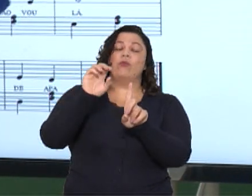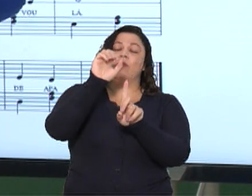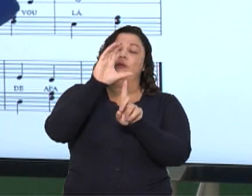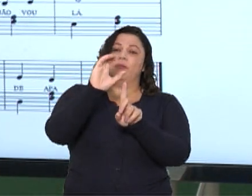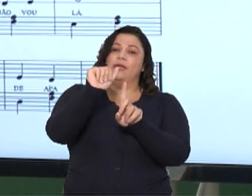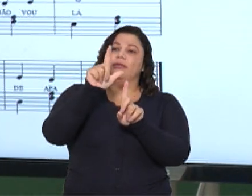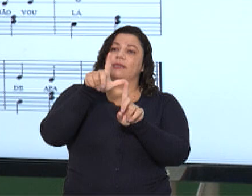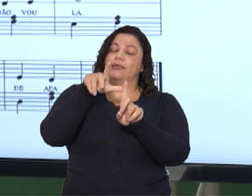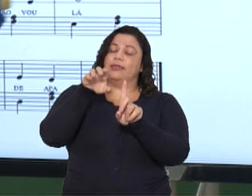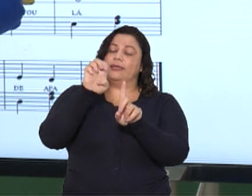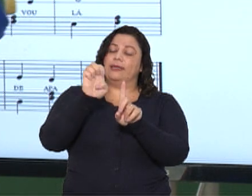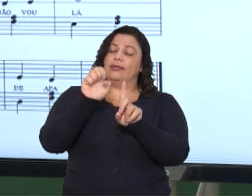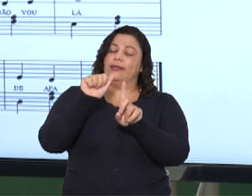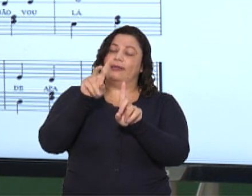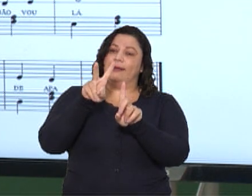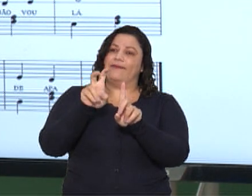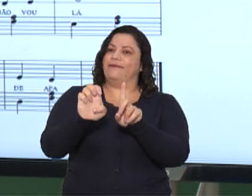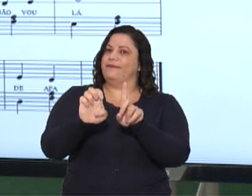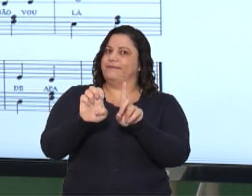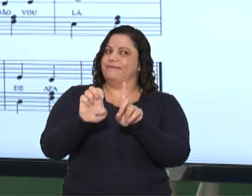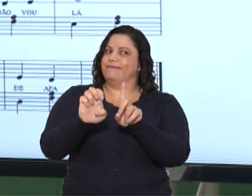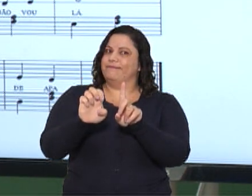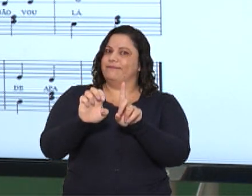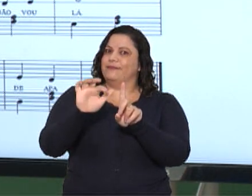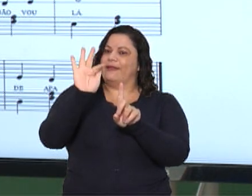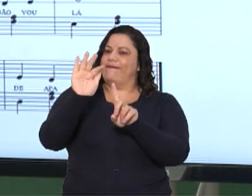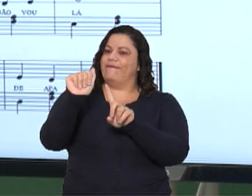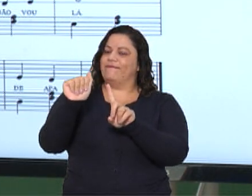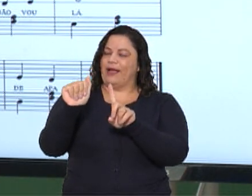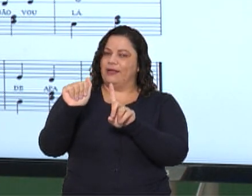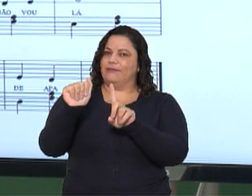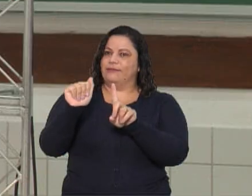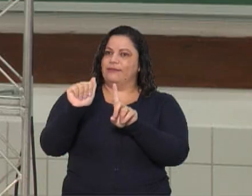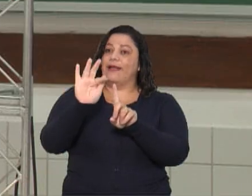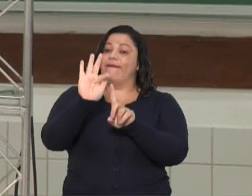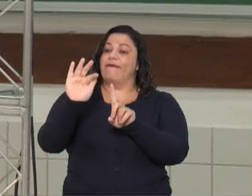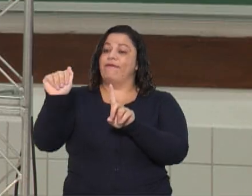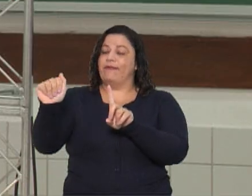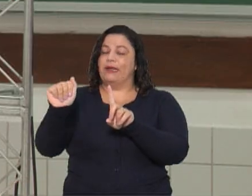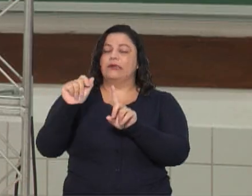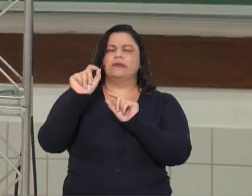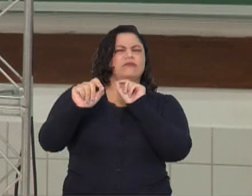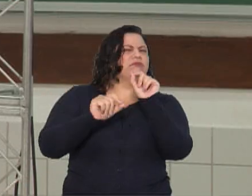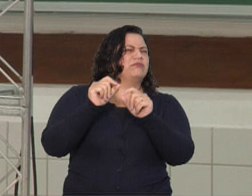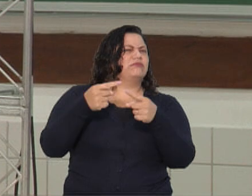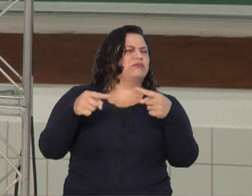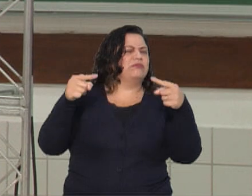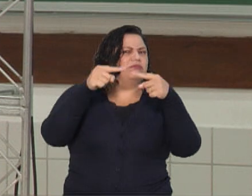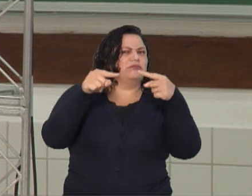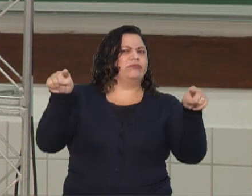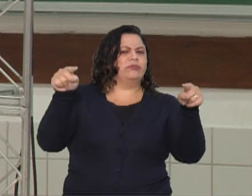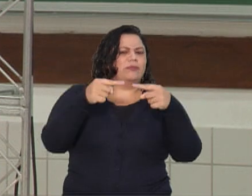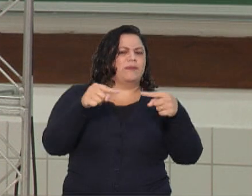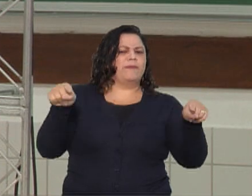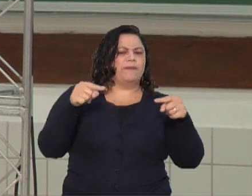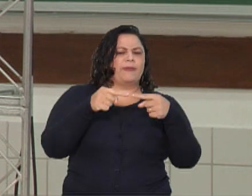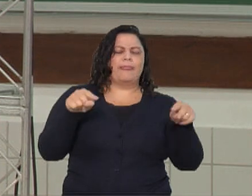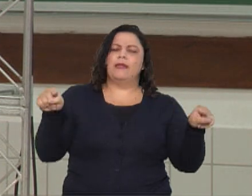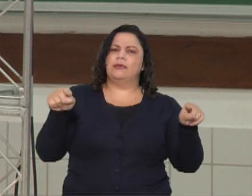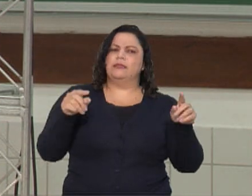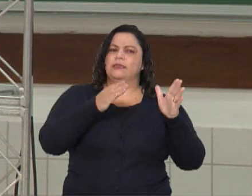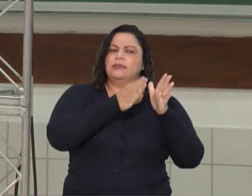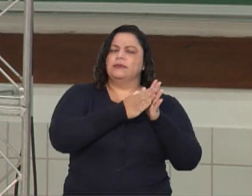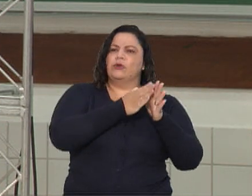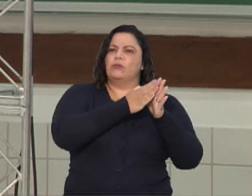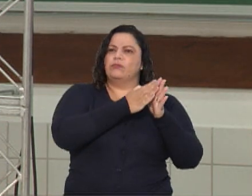todo o segmento dessa linha. Então, por que eu falei que a harmonia ela acontece na dimensão